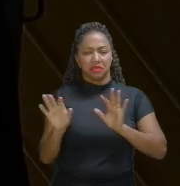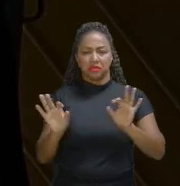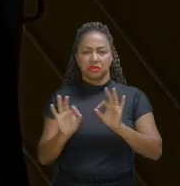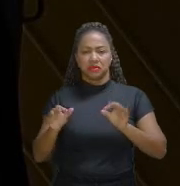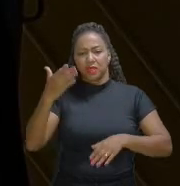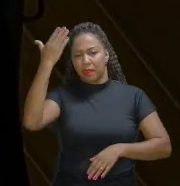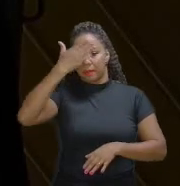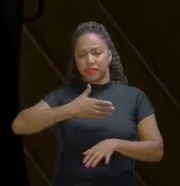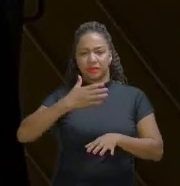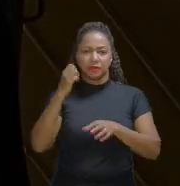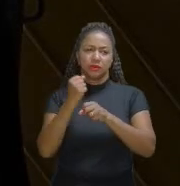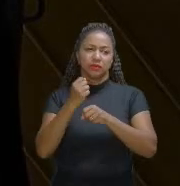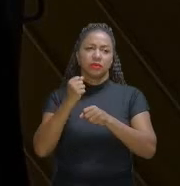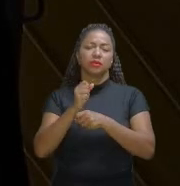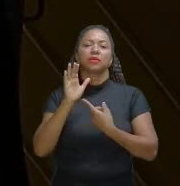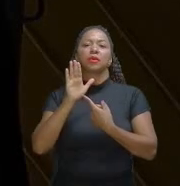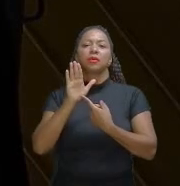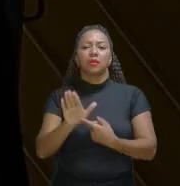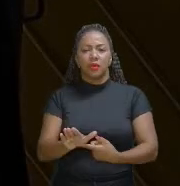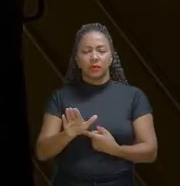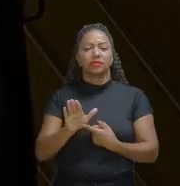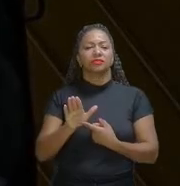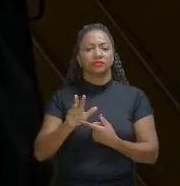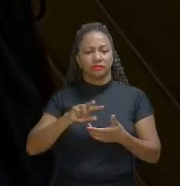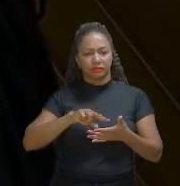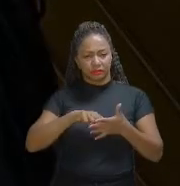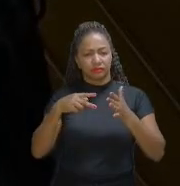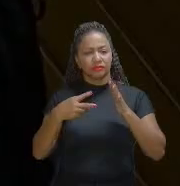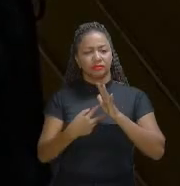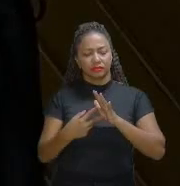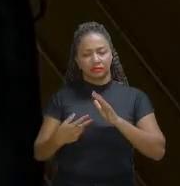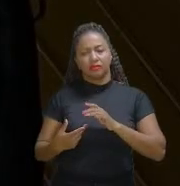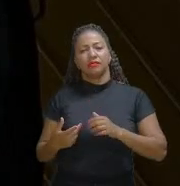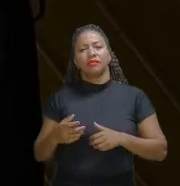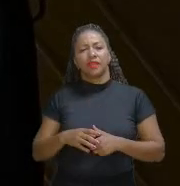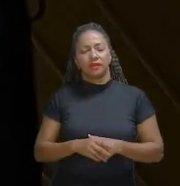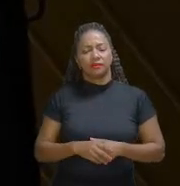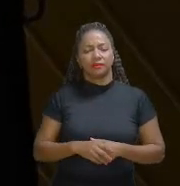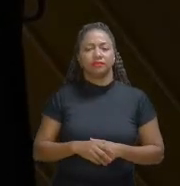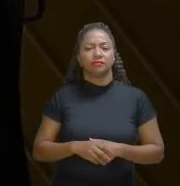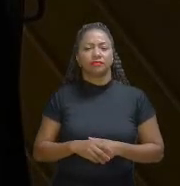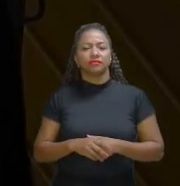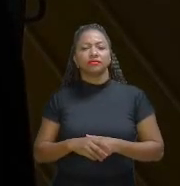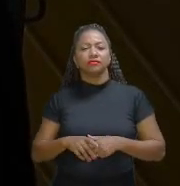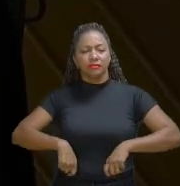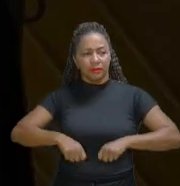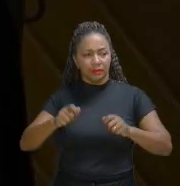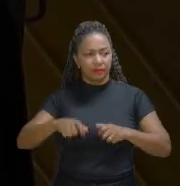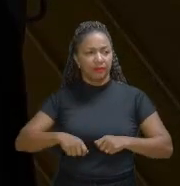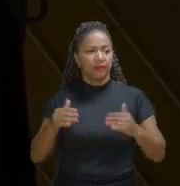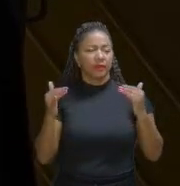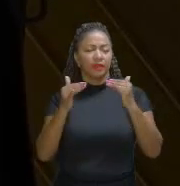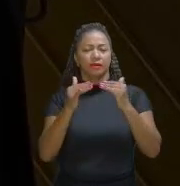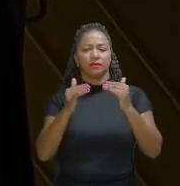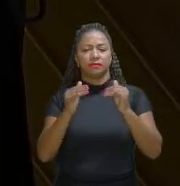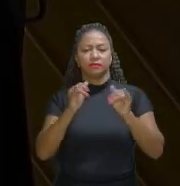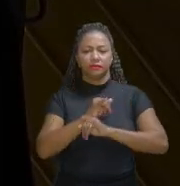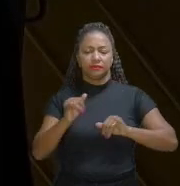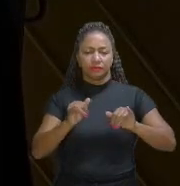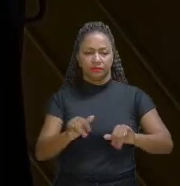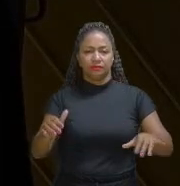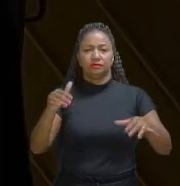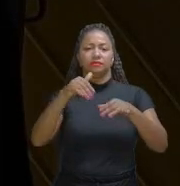As prestações de contas demonstram arrecadação significativa de recursos e contratação de despesas compatíveis com a realização de campanha